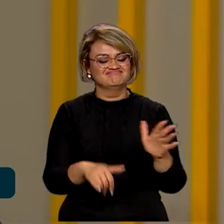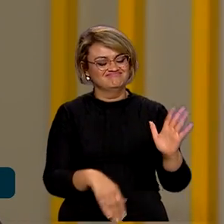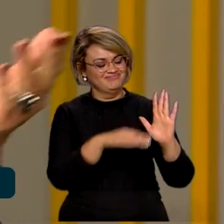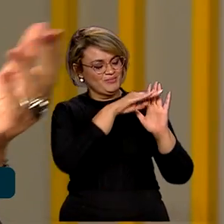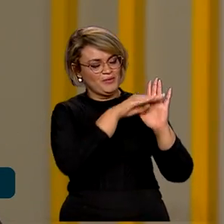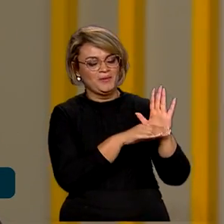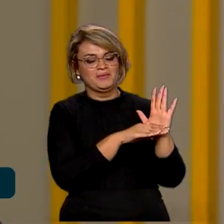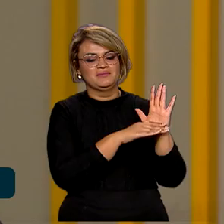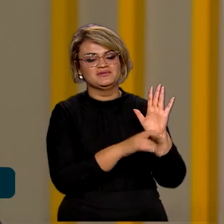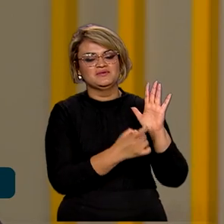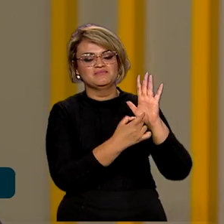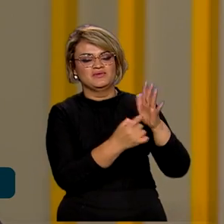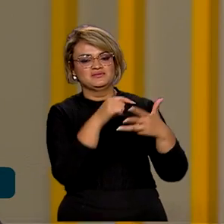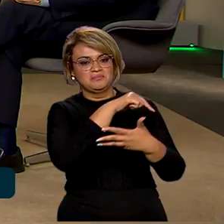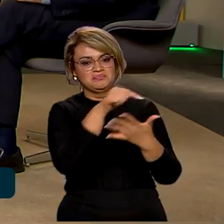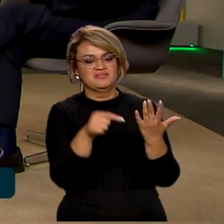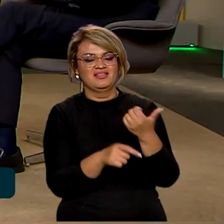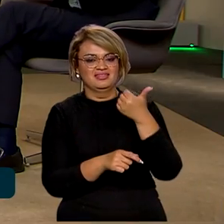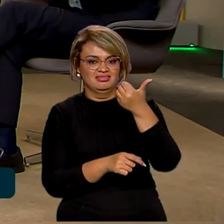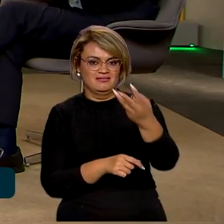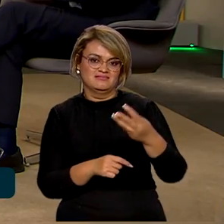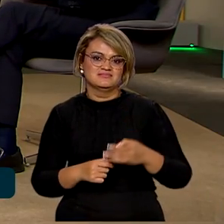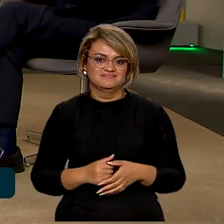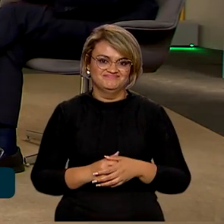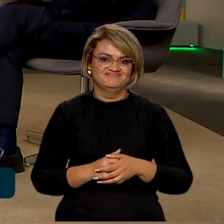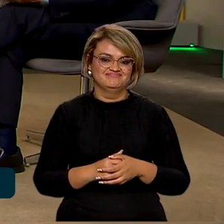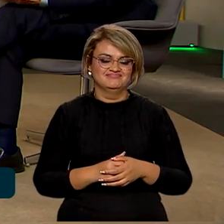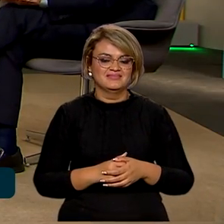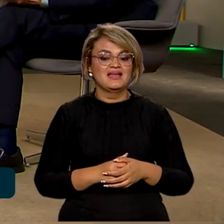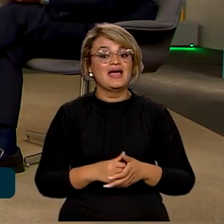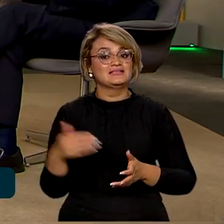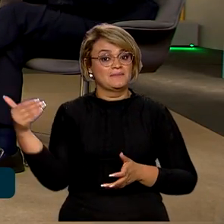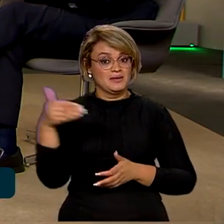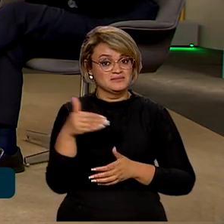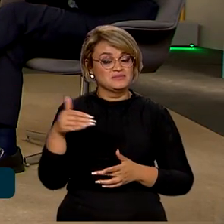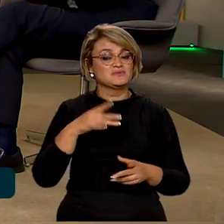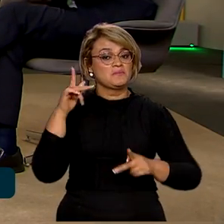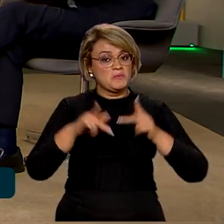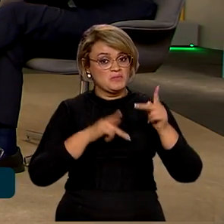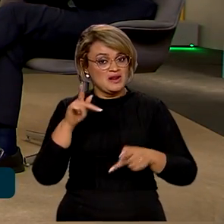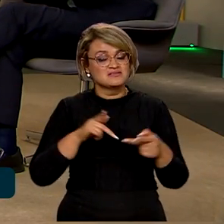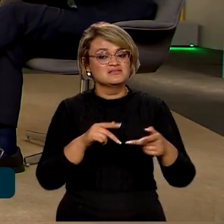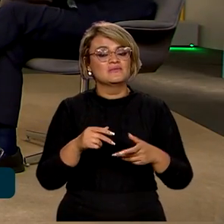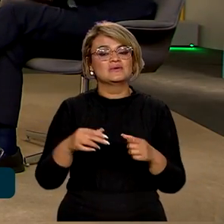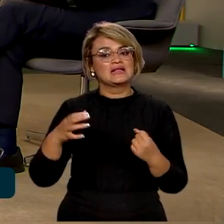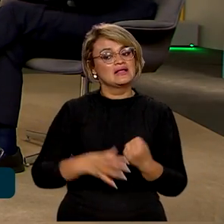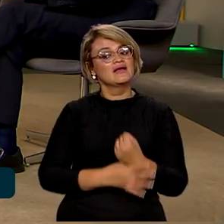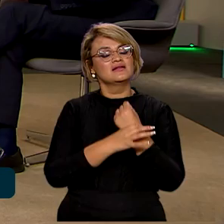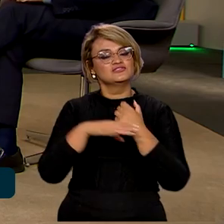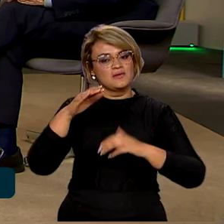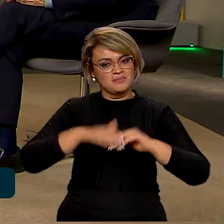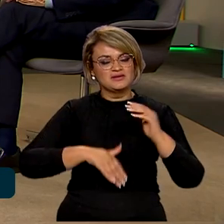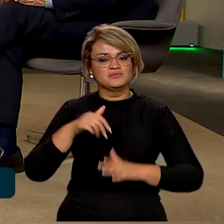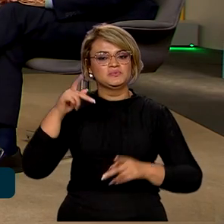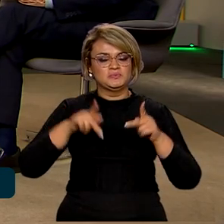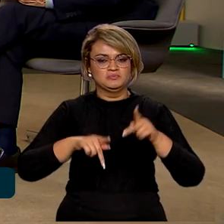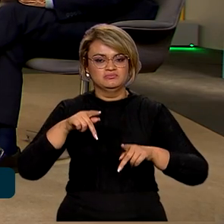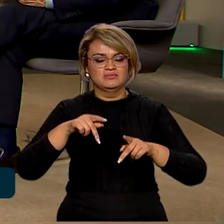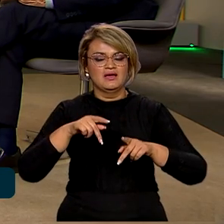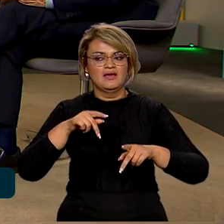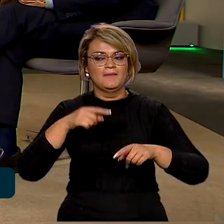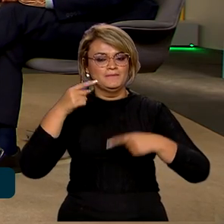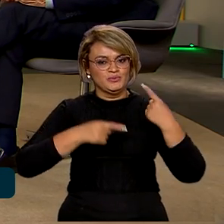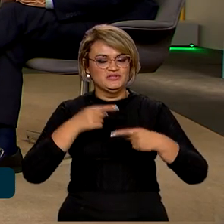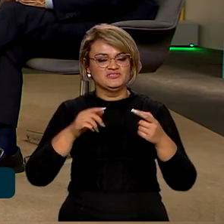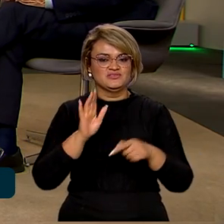é apresentado com os 13 eixos. É justamente essa maior participação popular que garante a efetividade das políticas que vão surgir